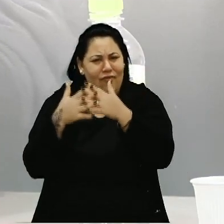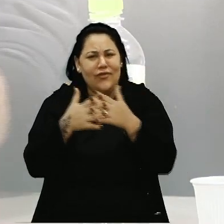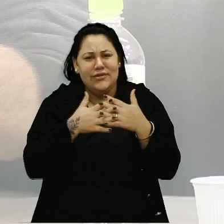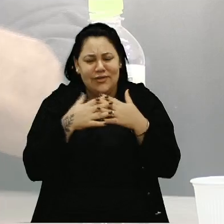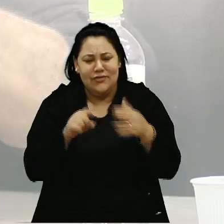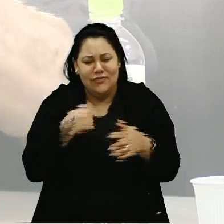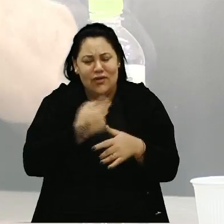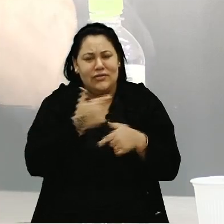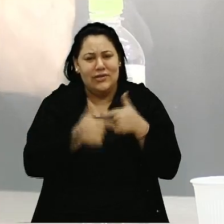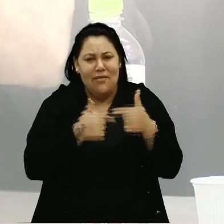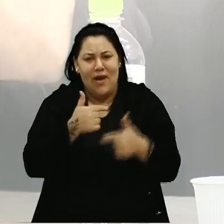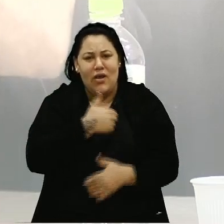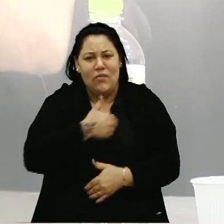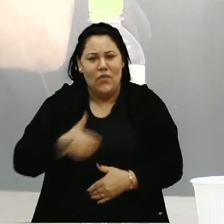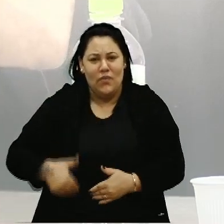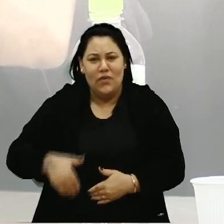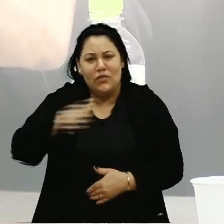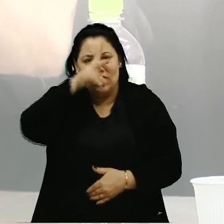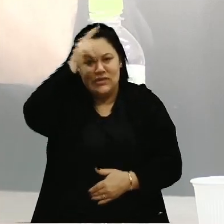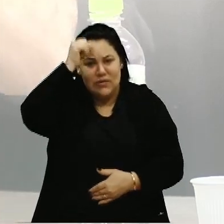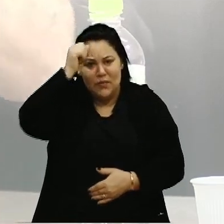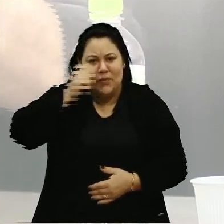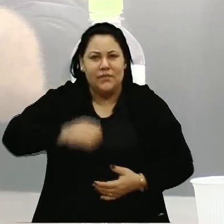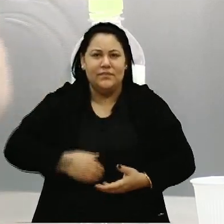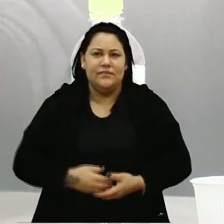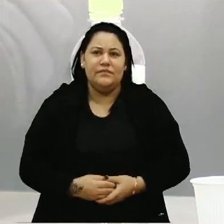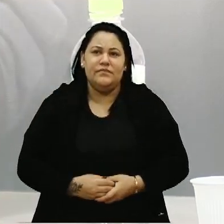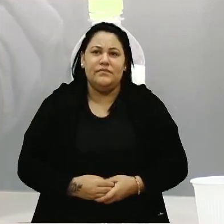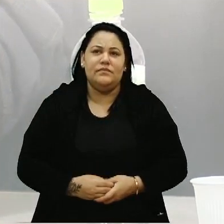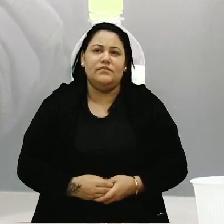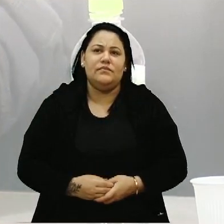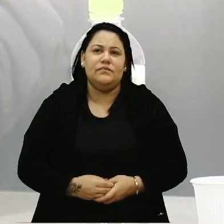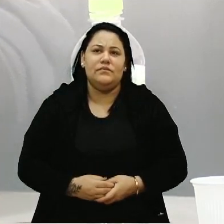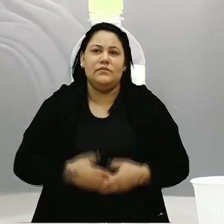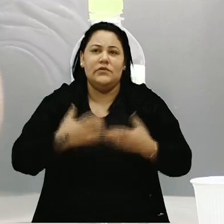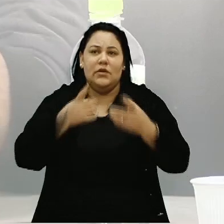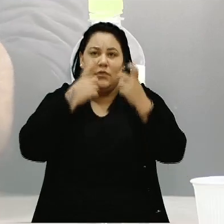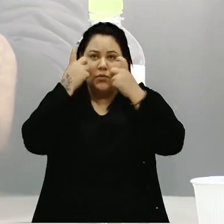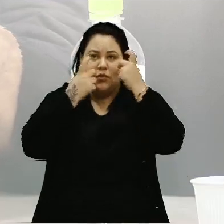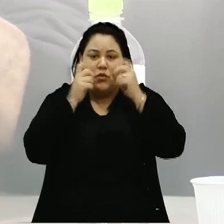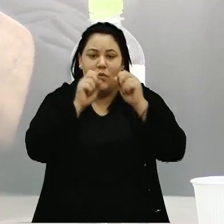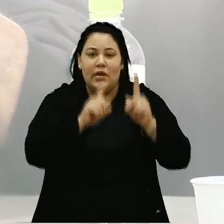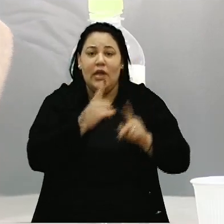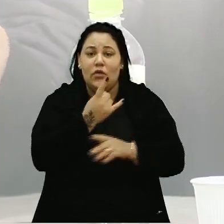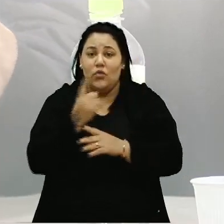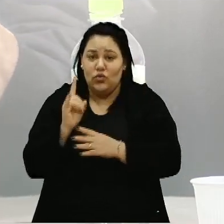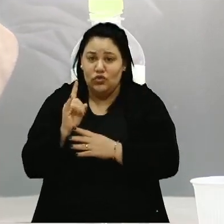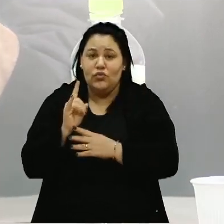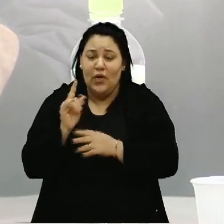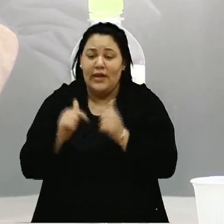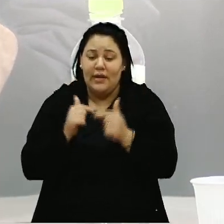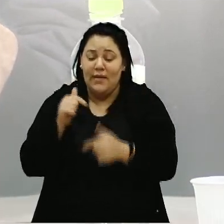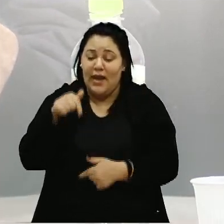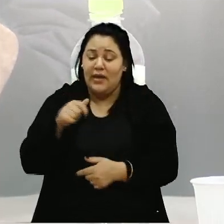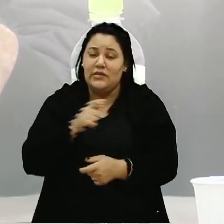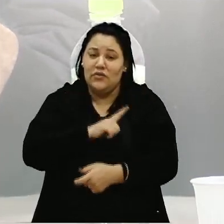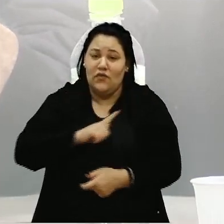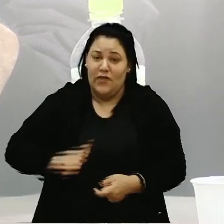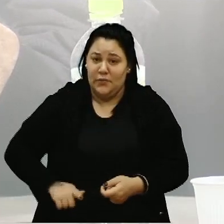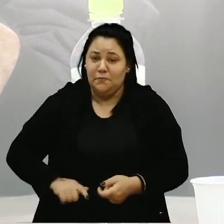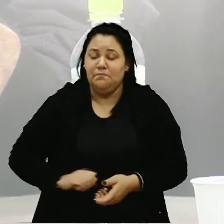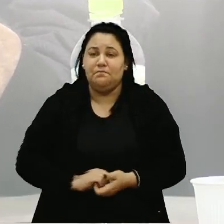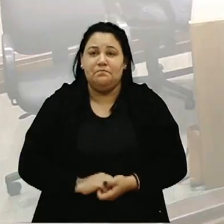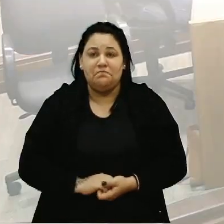serviço aqui público no município. Então, me preocupa quem que vai ser o último a fechar a porta e apagar a luz dessa administração. E só